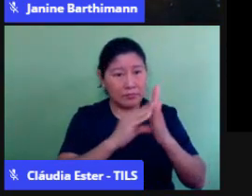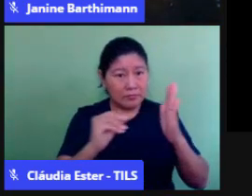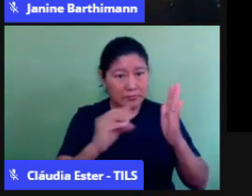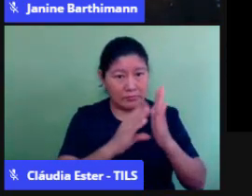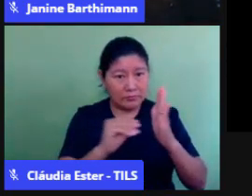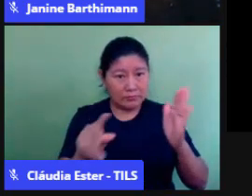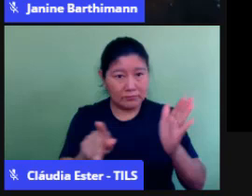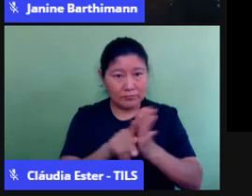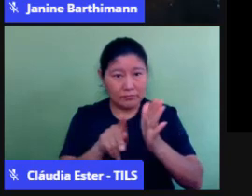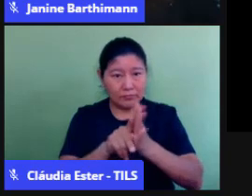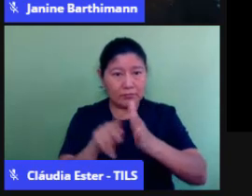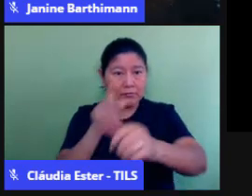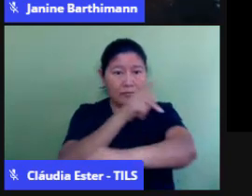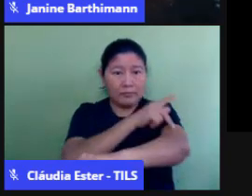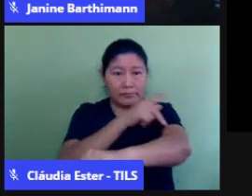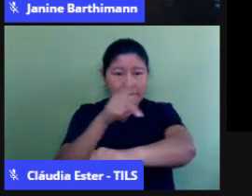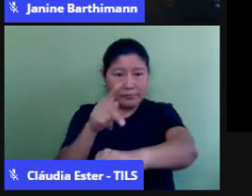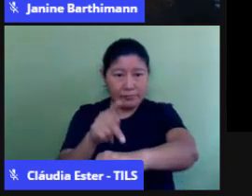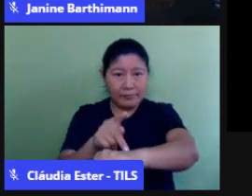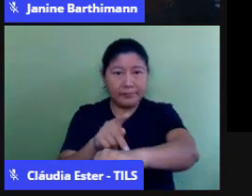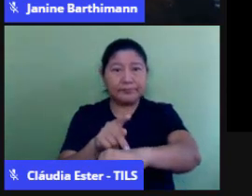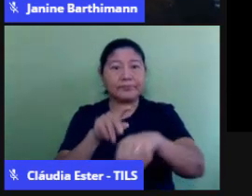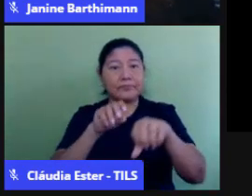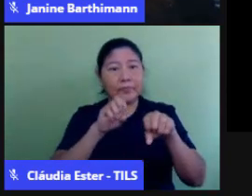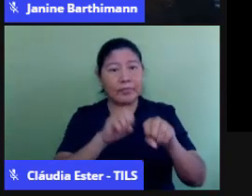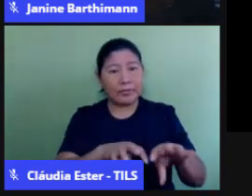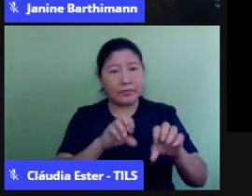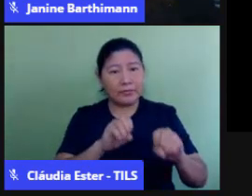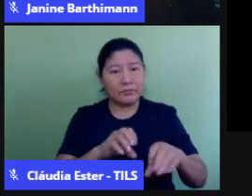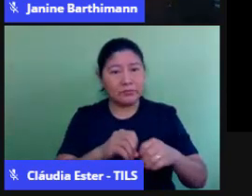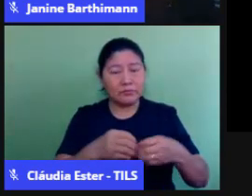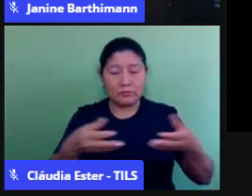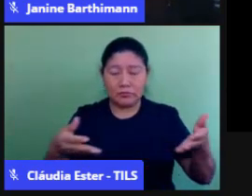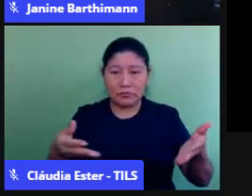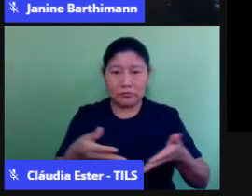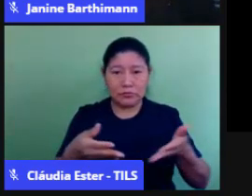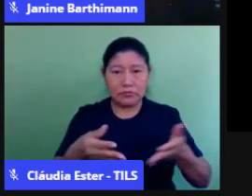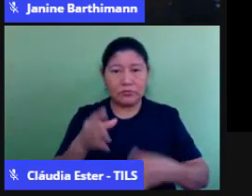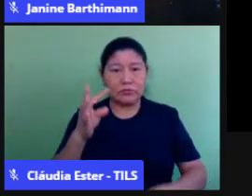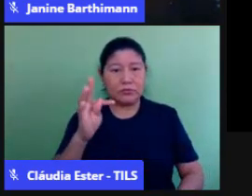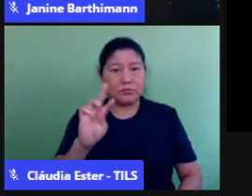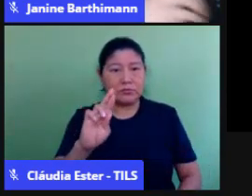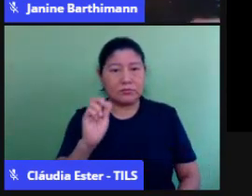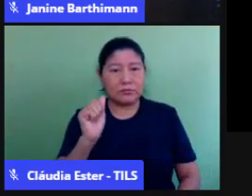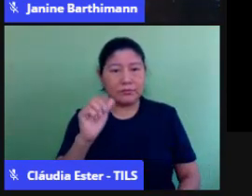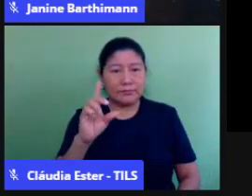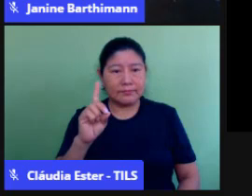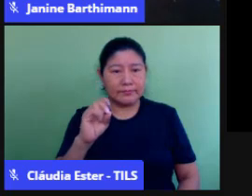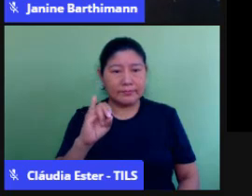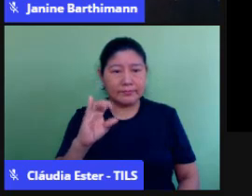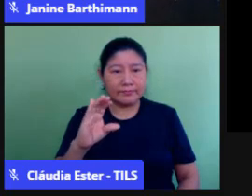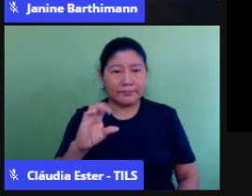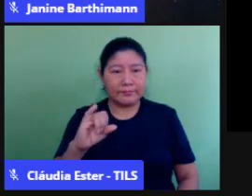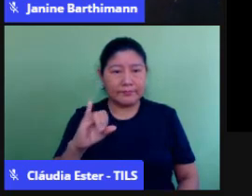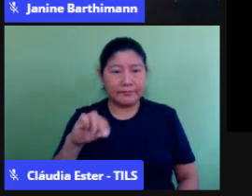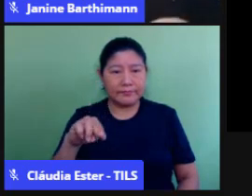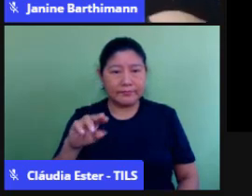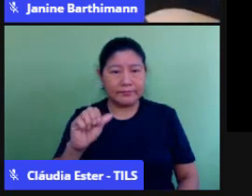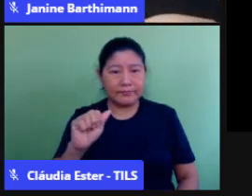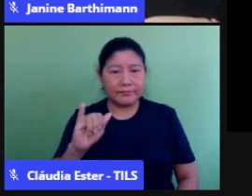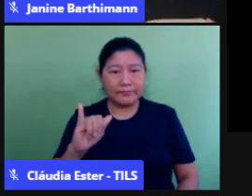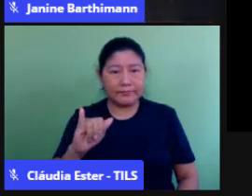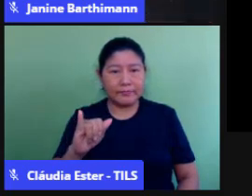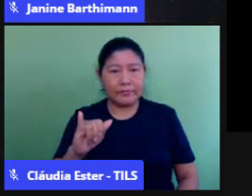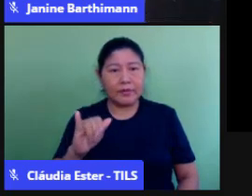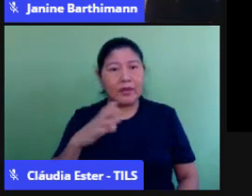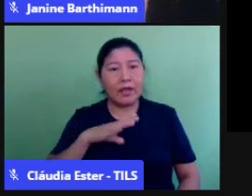pedagógicos, melhor dizendo, em ensinos mais tradicionais ou mais conservadores, deixam de lado, né, esses